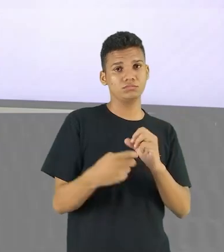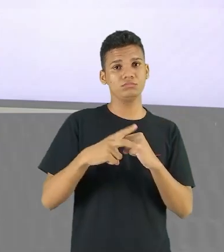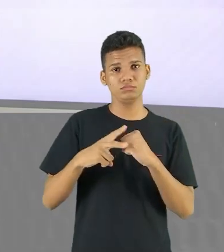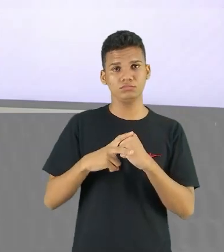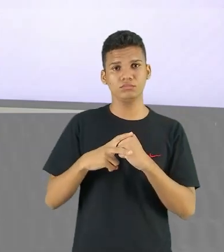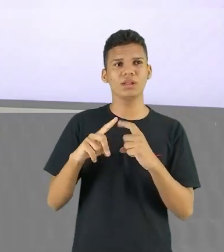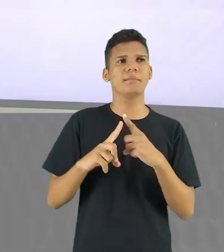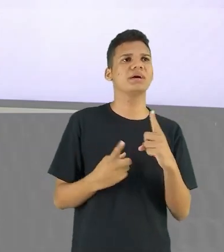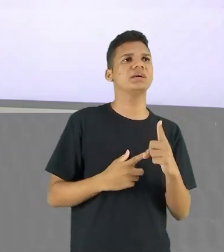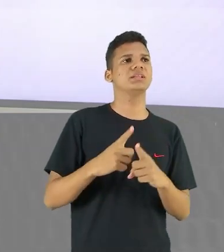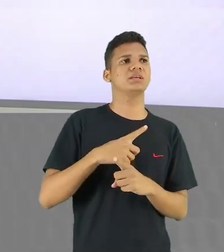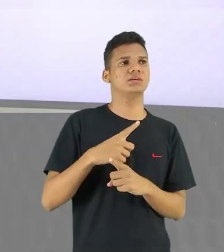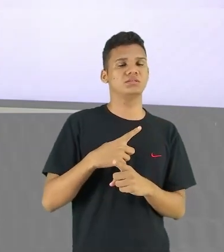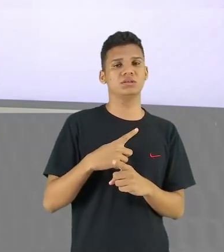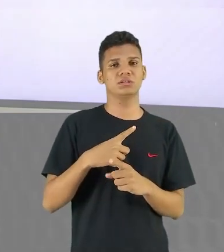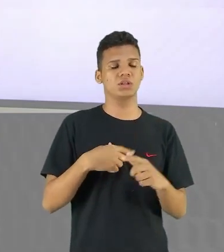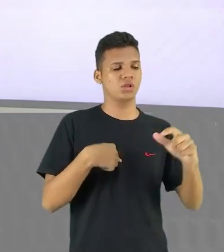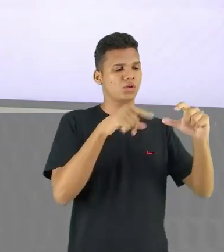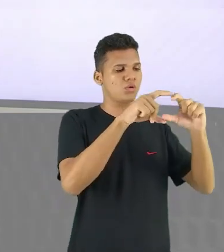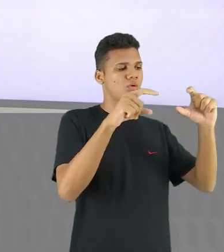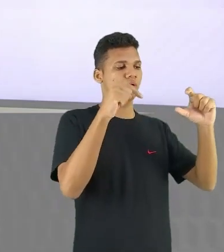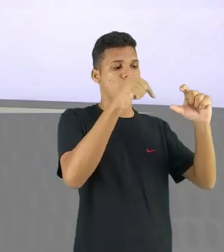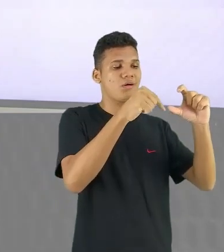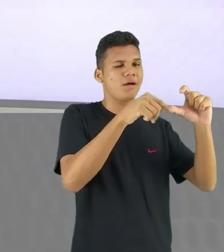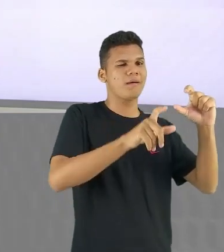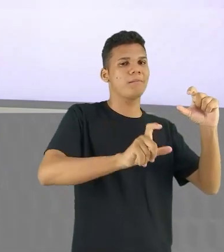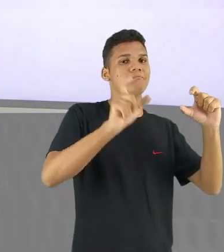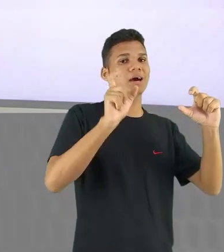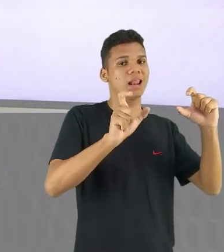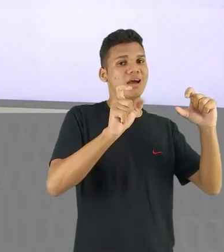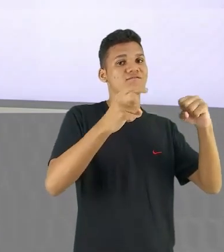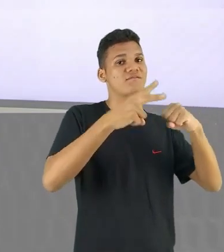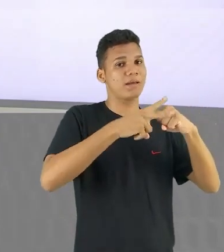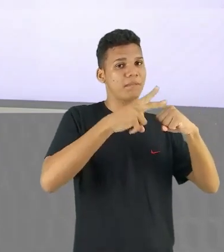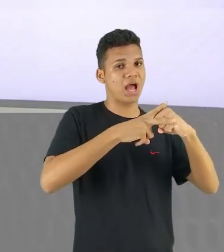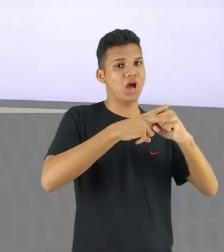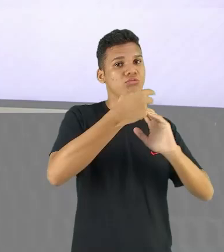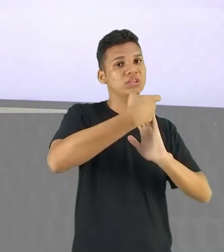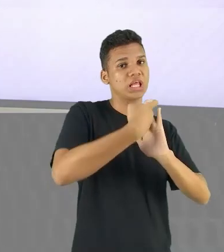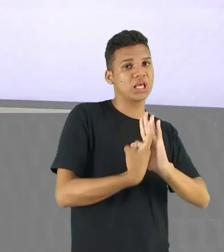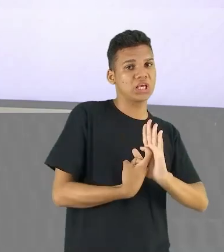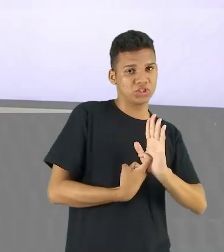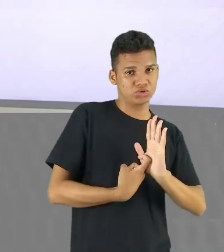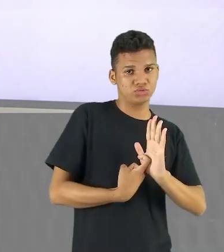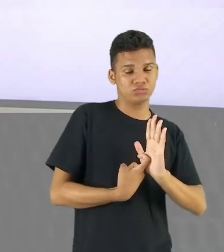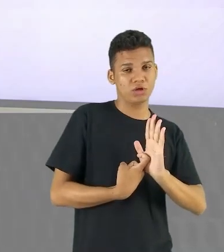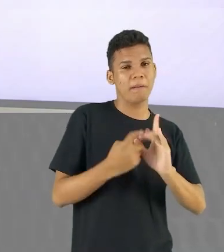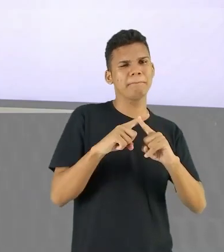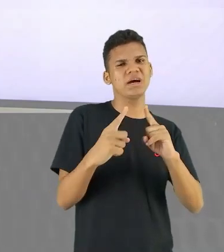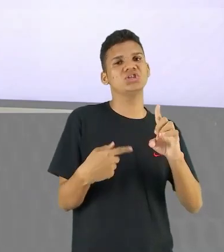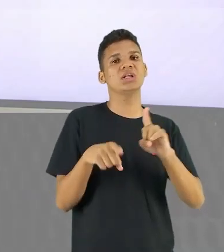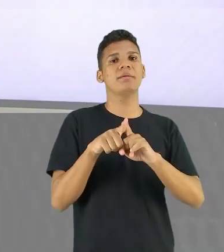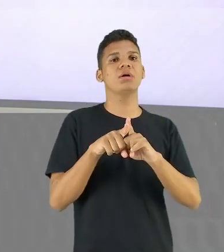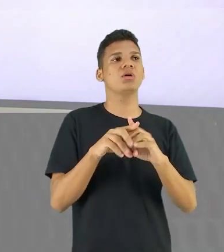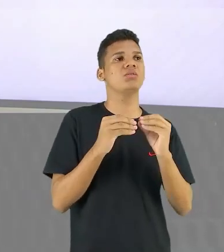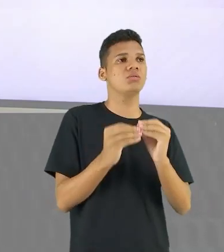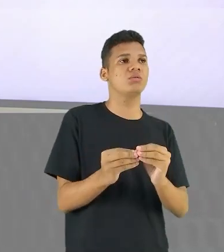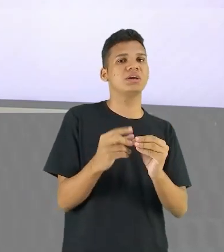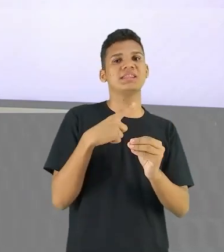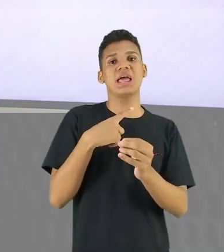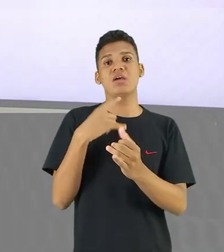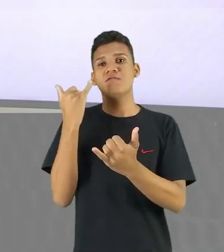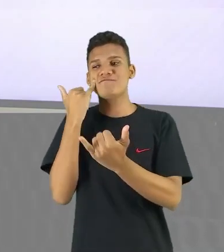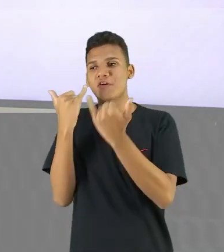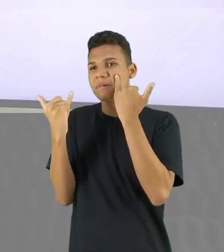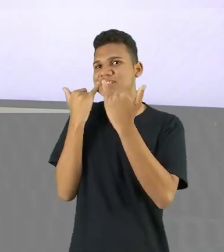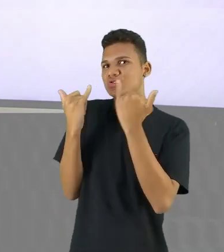ele é marcado por palavras, que é a linguagem verbal, por texto, e ele também vai trazer dados, ele vai